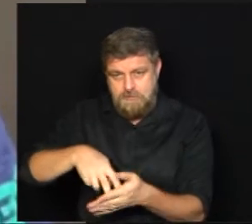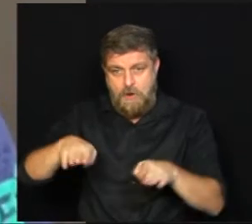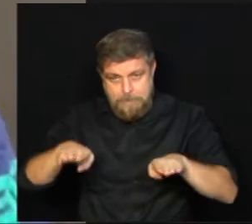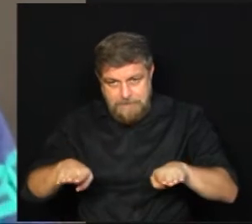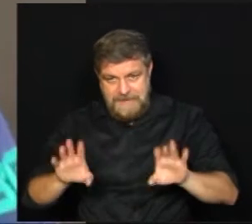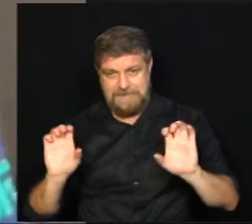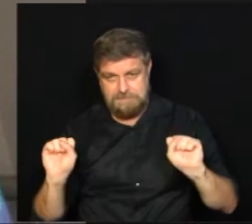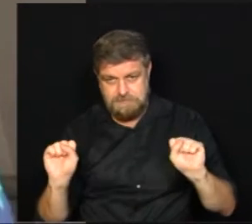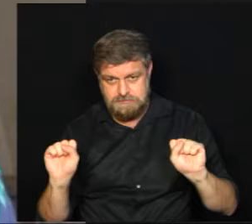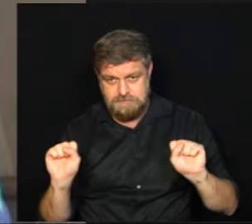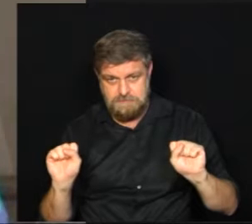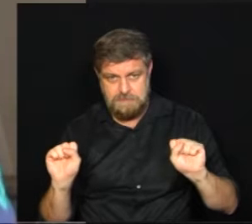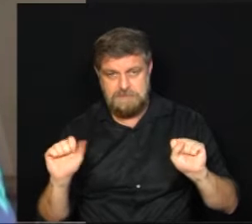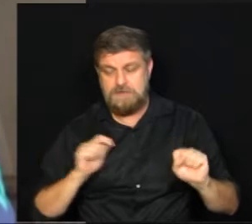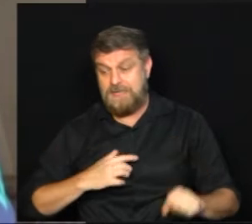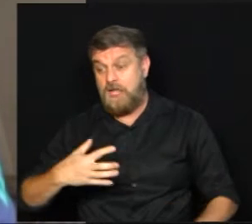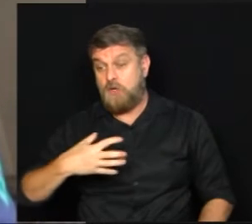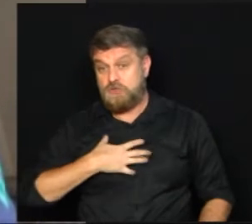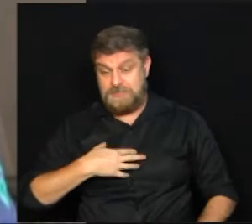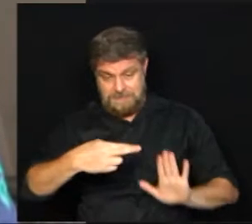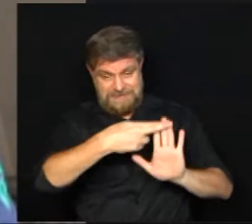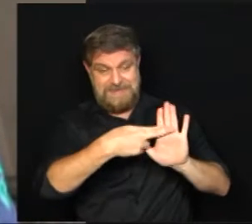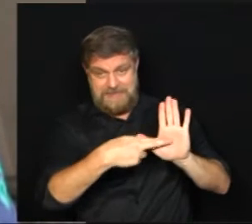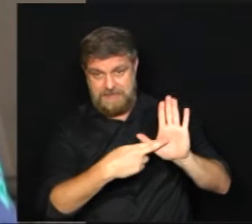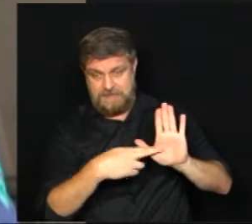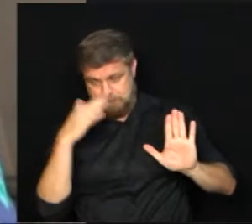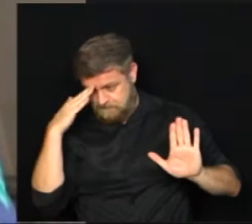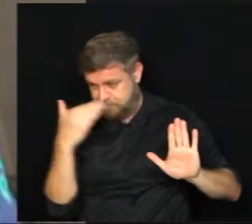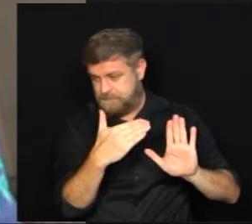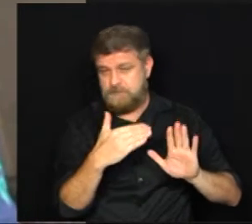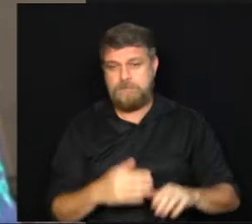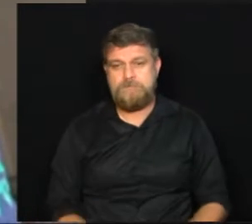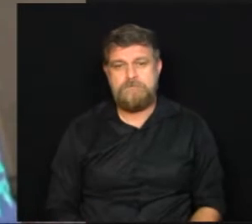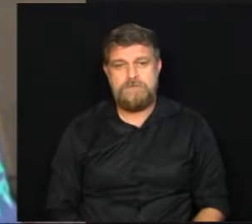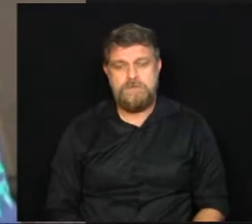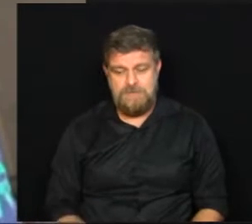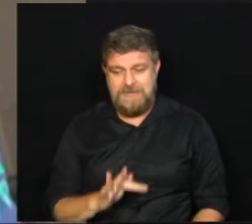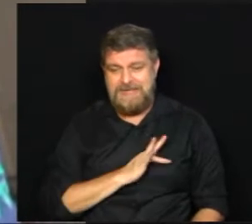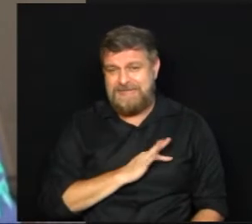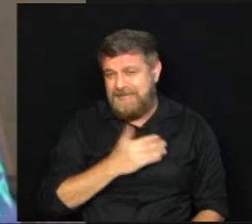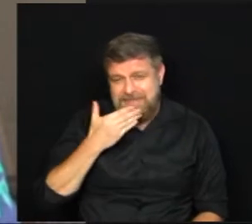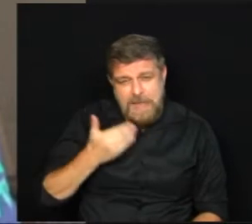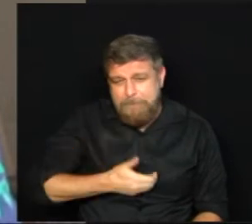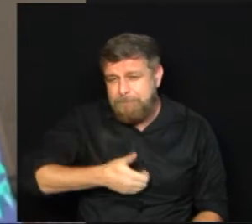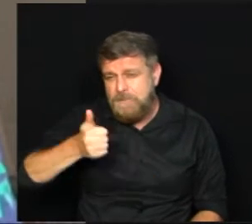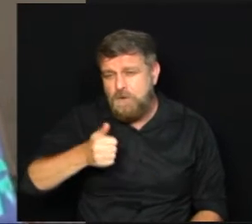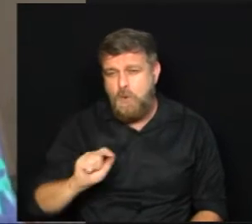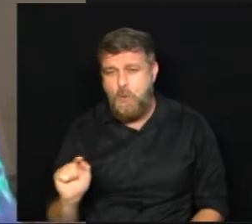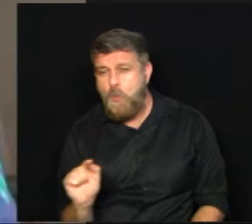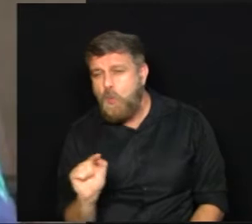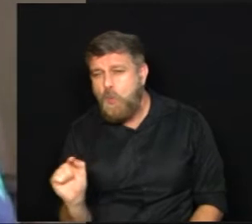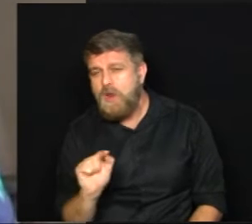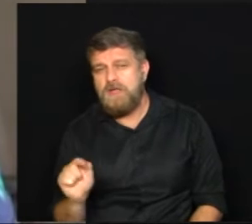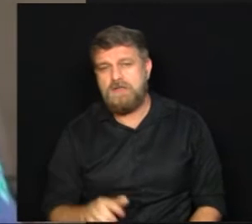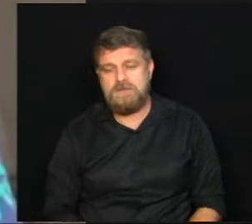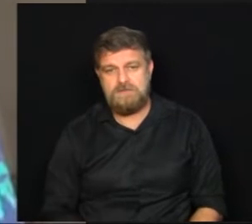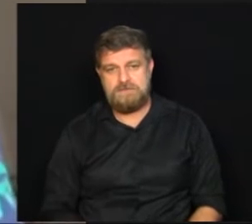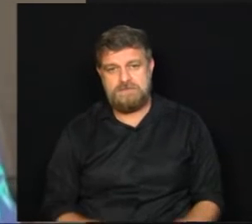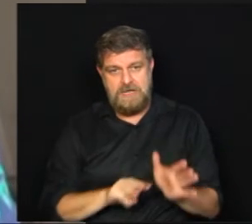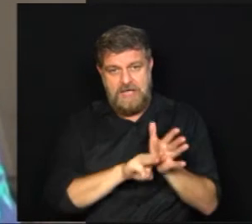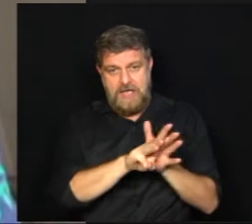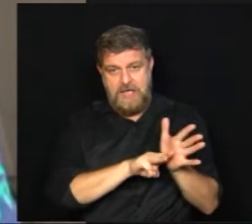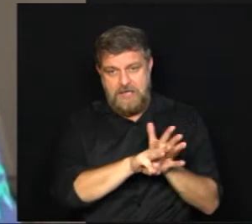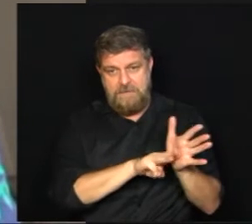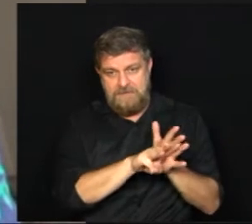mãos na barra, do jeito que tem que ser. A melhor técnica, óbvio, é aquela metodológica,